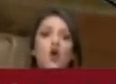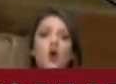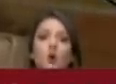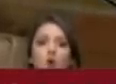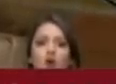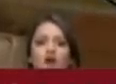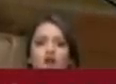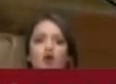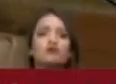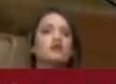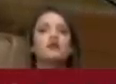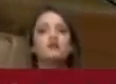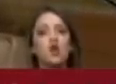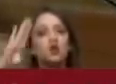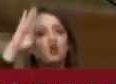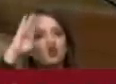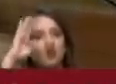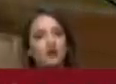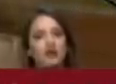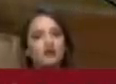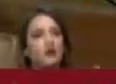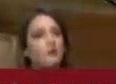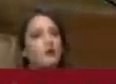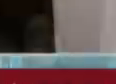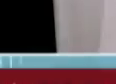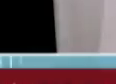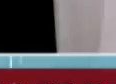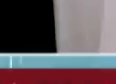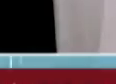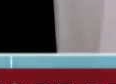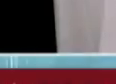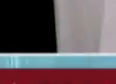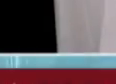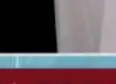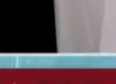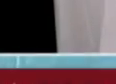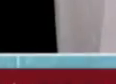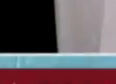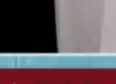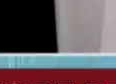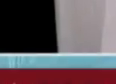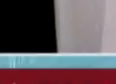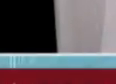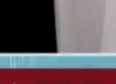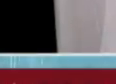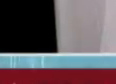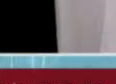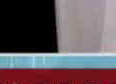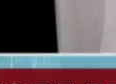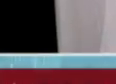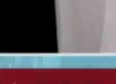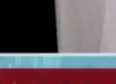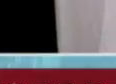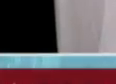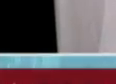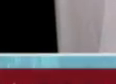dia. Do ponto de vista político, né, Daniel Silveira é um grande apoiador do presidente Jair Bolsonaro. O que representa